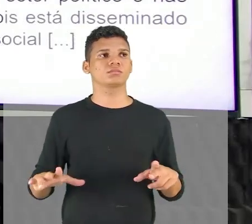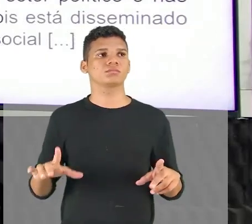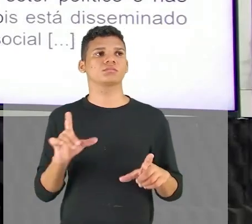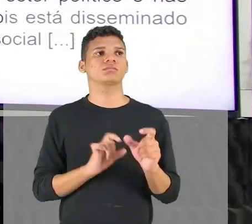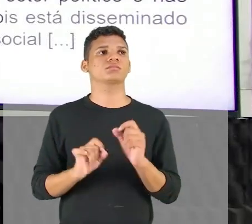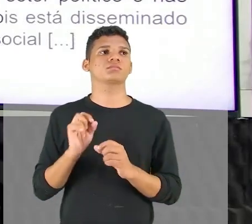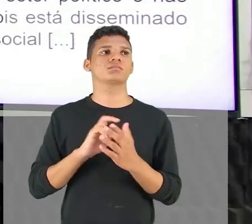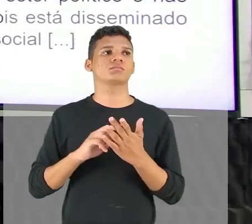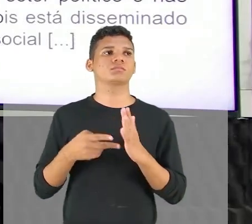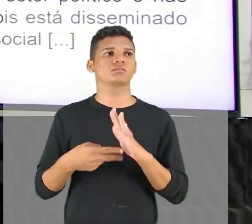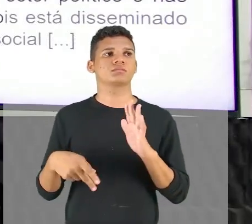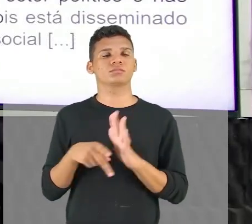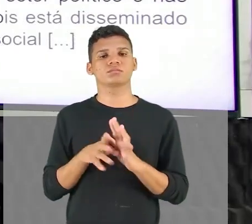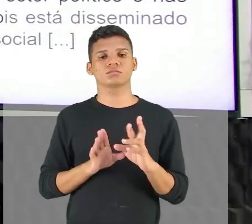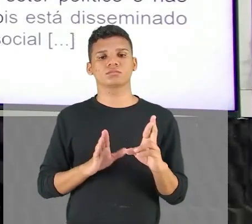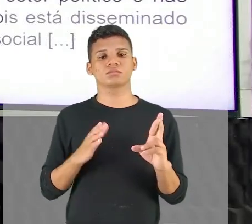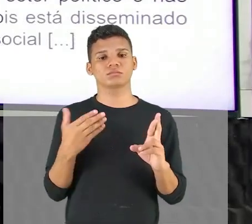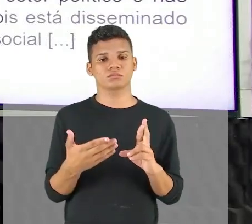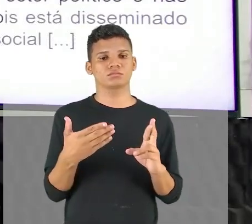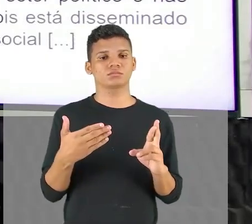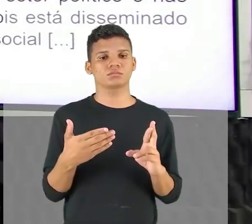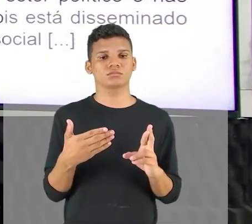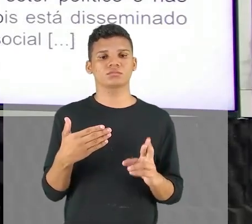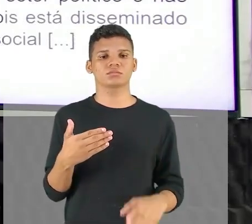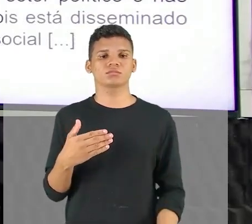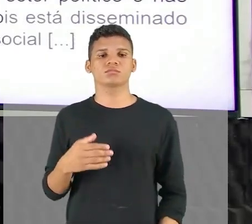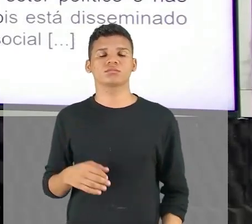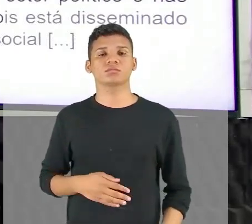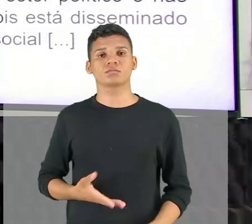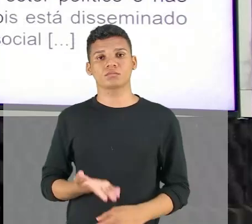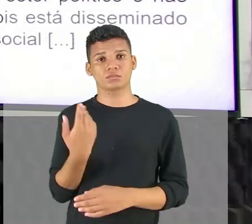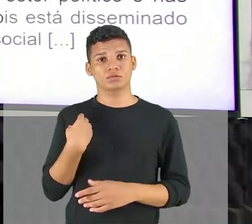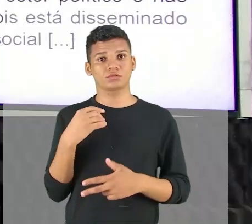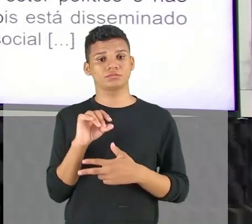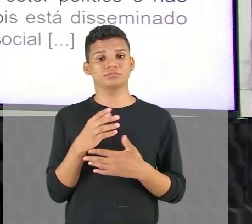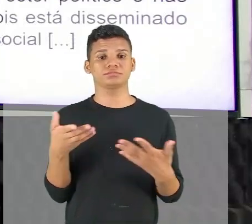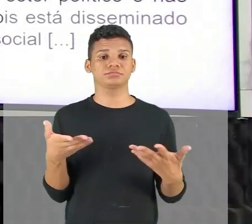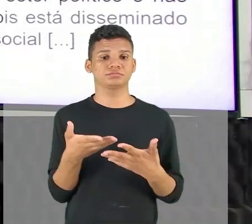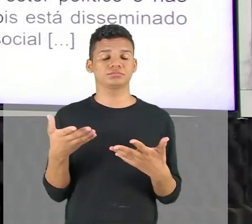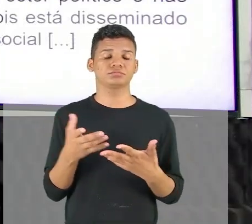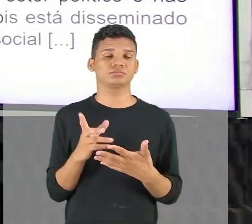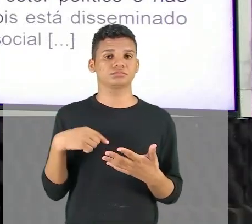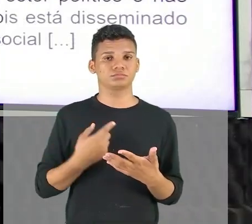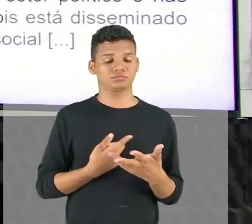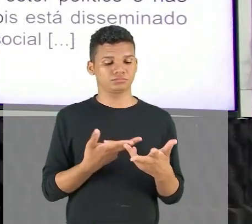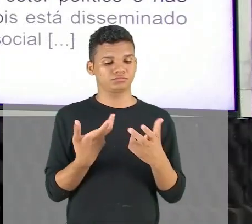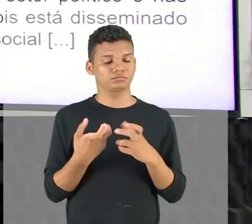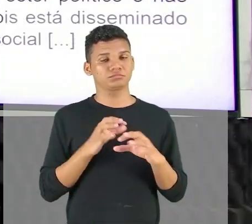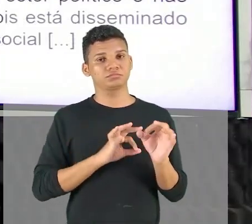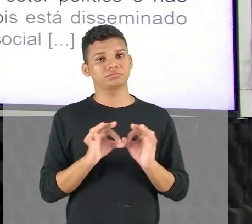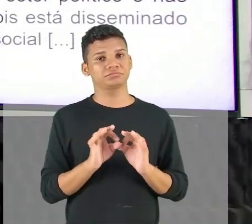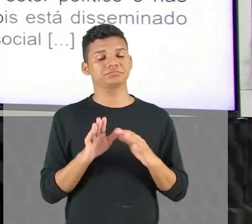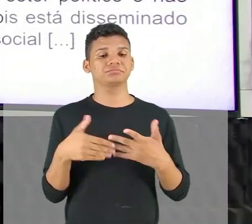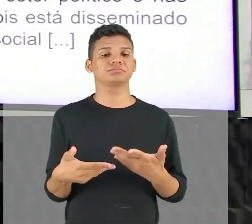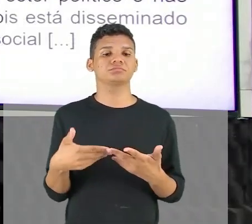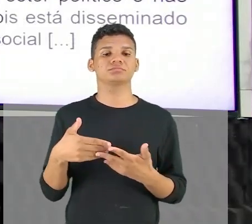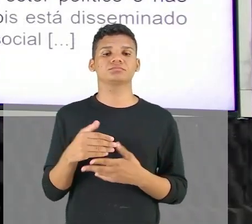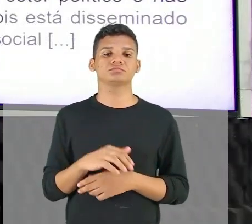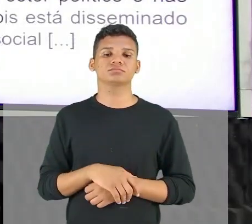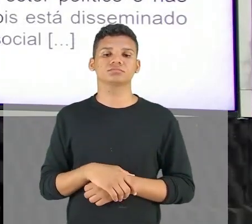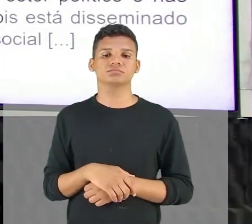relacionados à filosofia do Michel Foucault. E vamos à questão, então, para a gente resolver. Gilberto